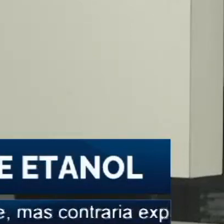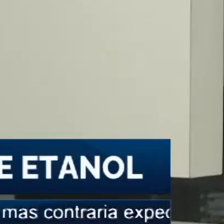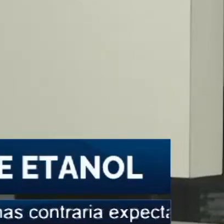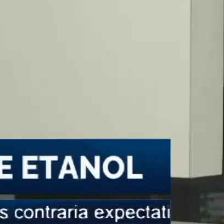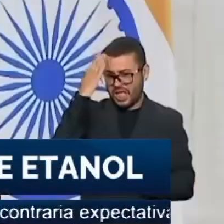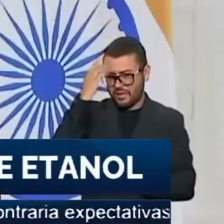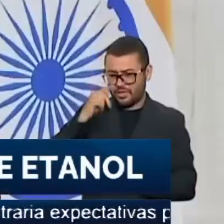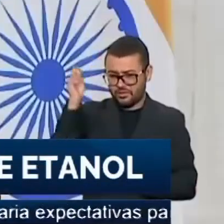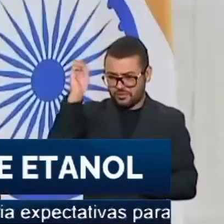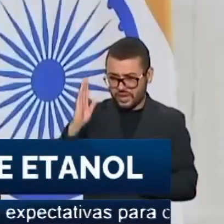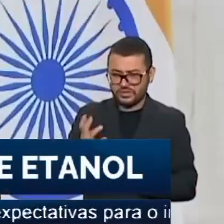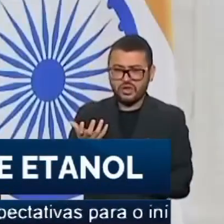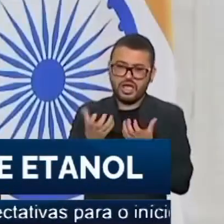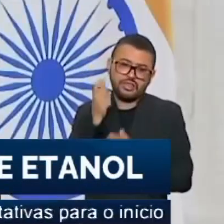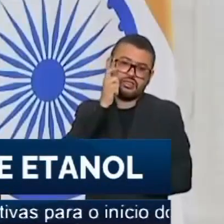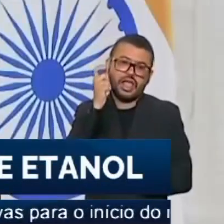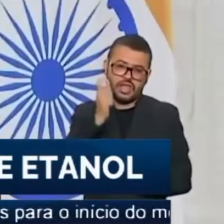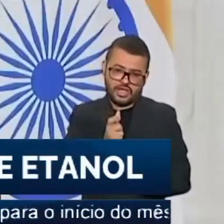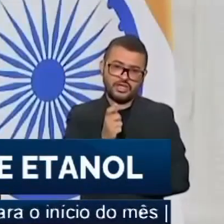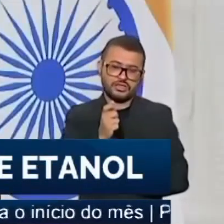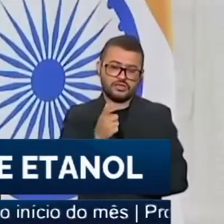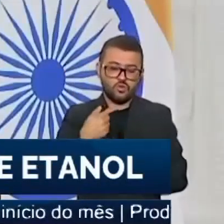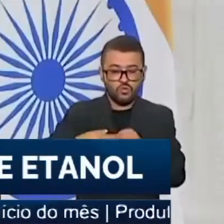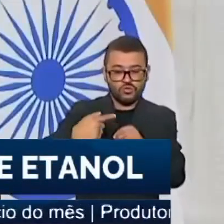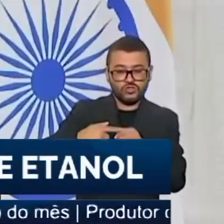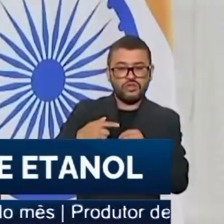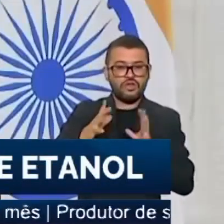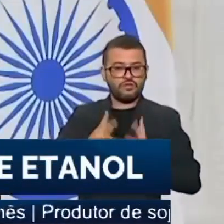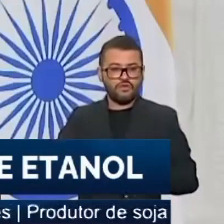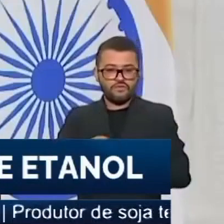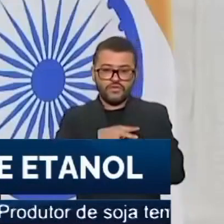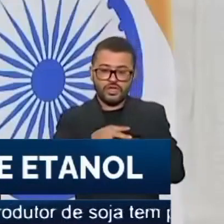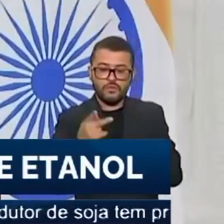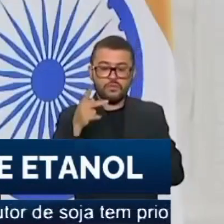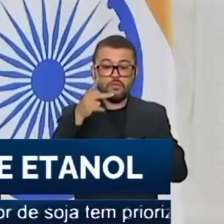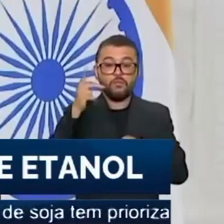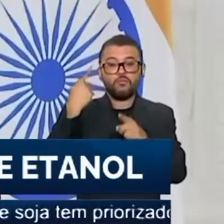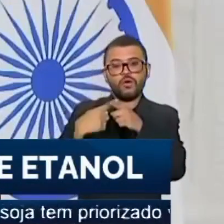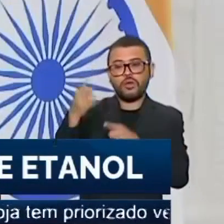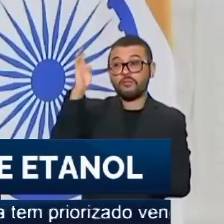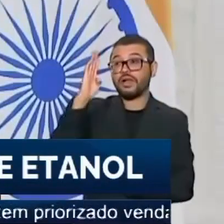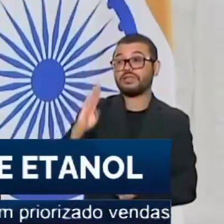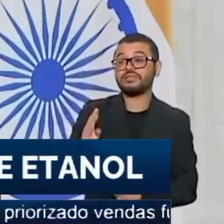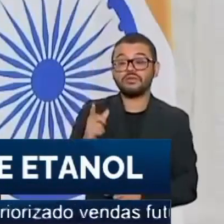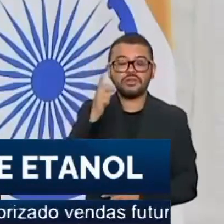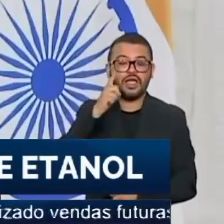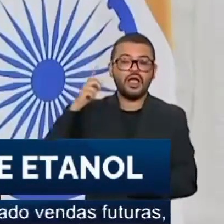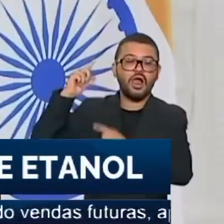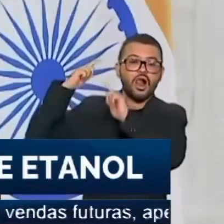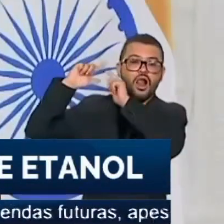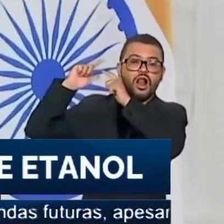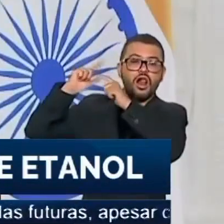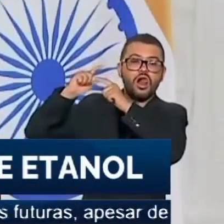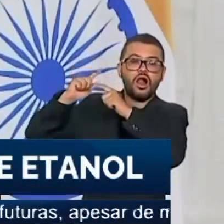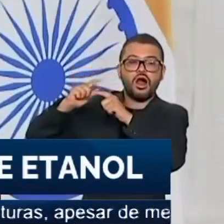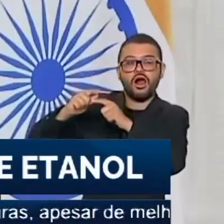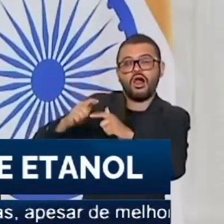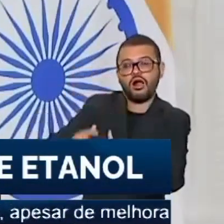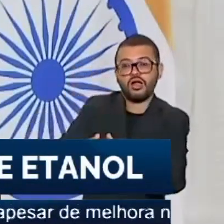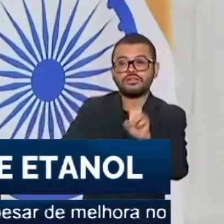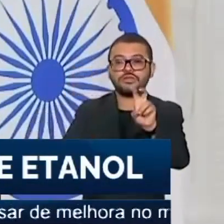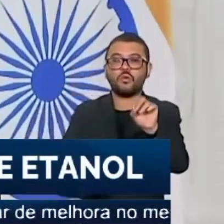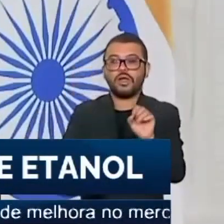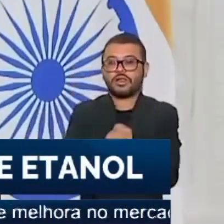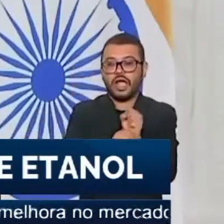um trecho. Todo mundo sabe que o Brasil é o país que tem uma tradição já quase que de